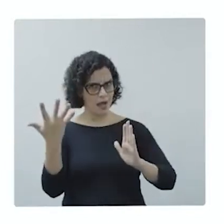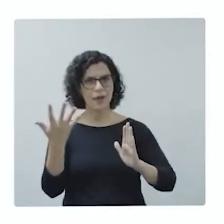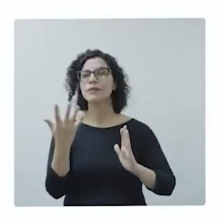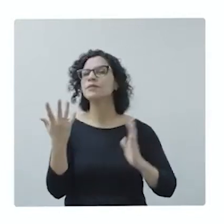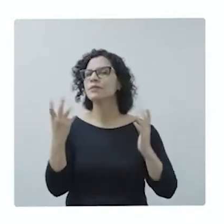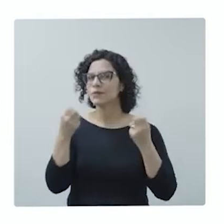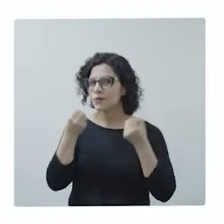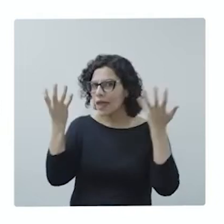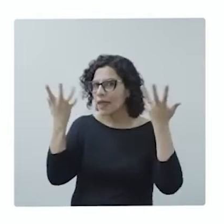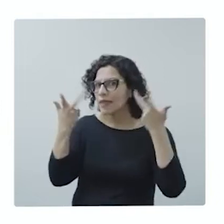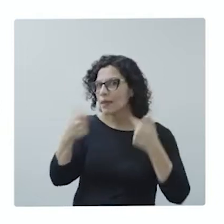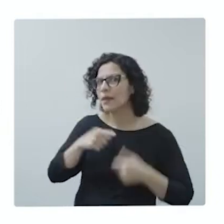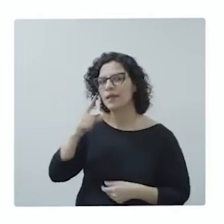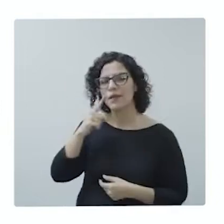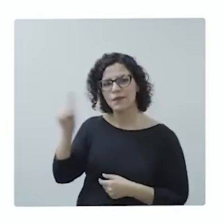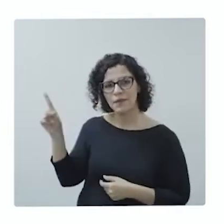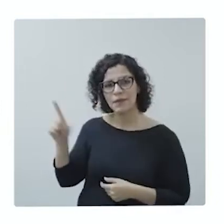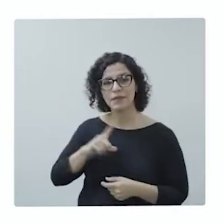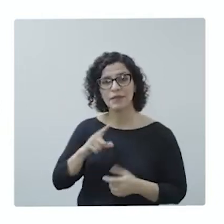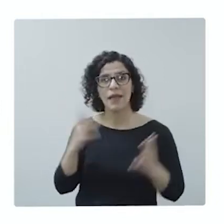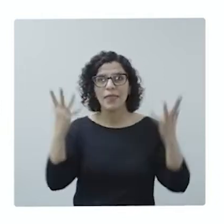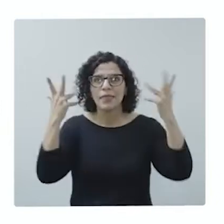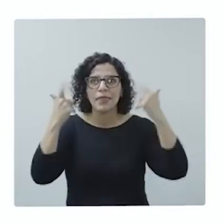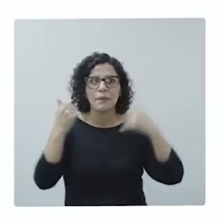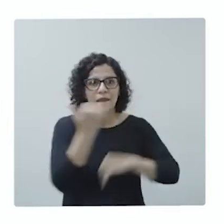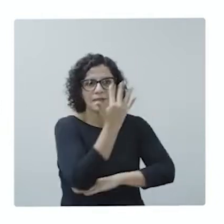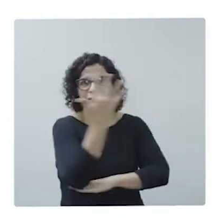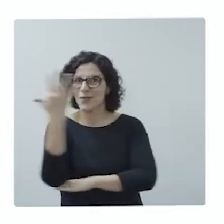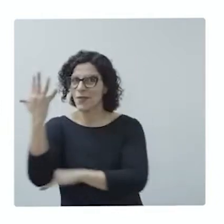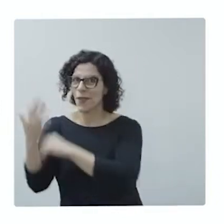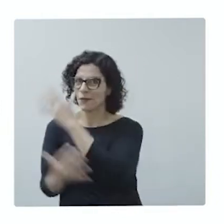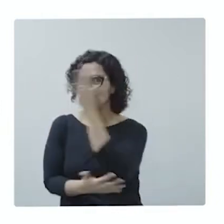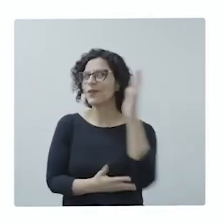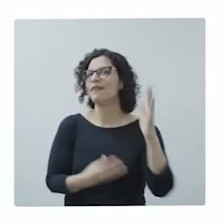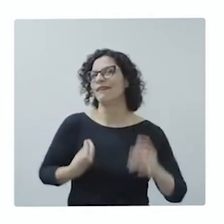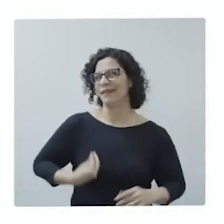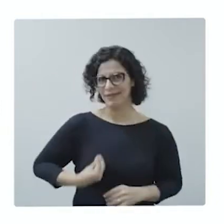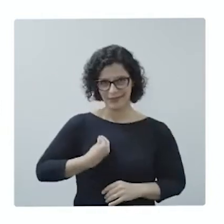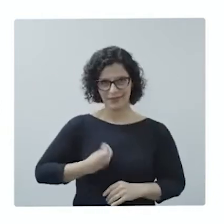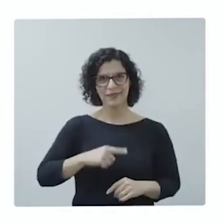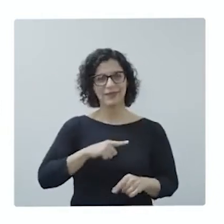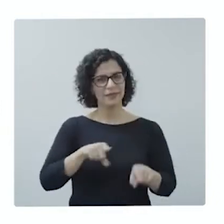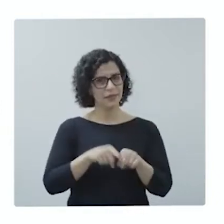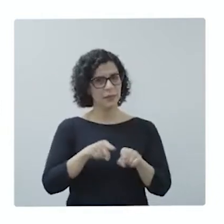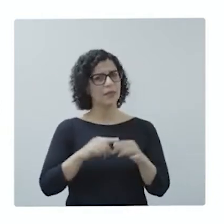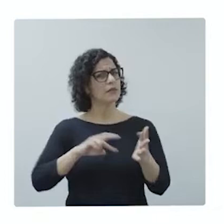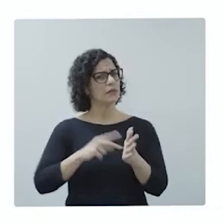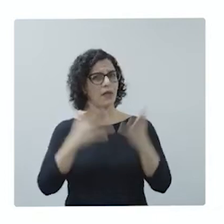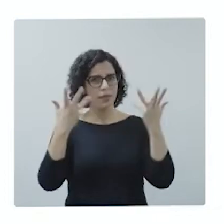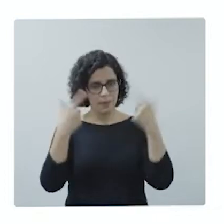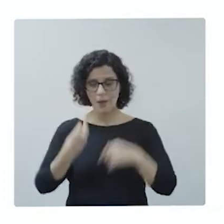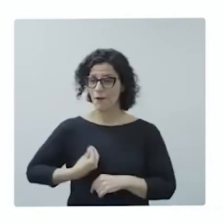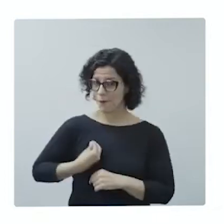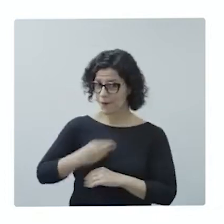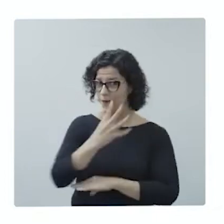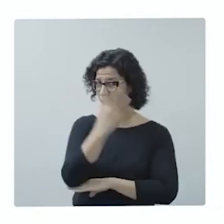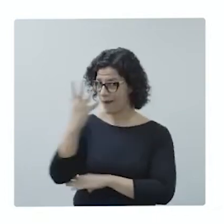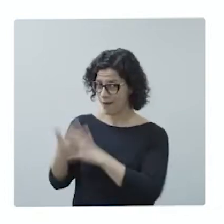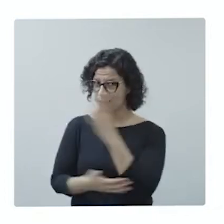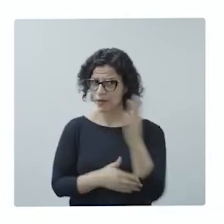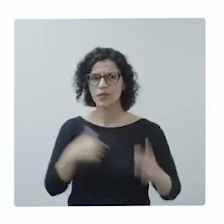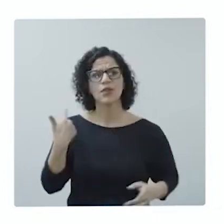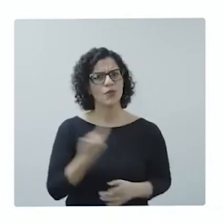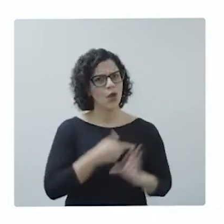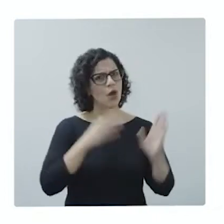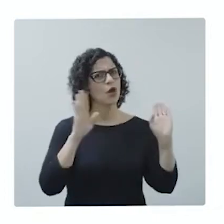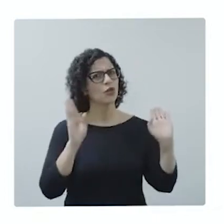animais. Olhem lá o que está escrito. Animais da floresta, que vivem na floresta. E alguns